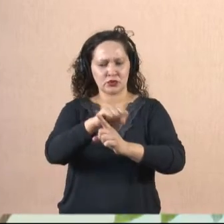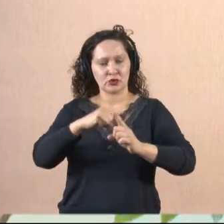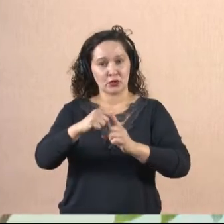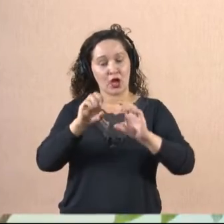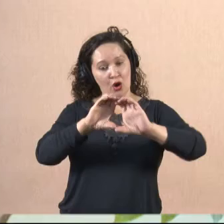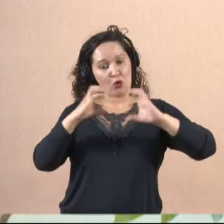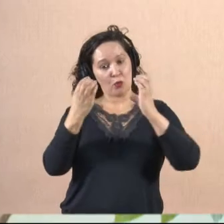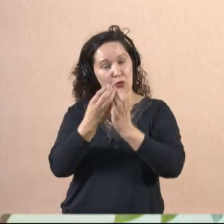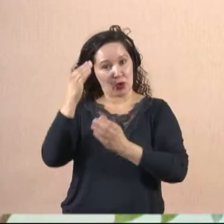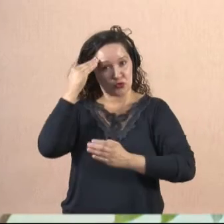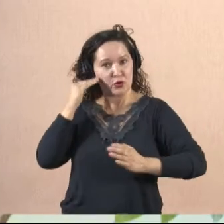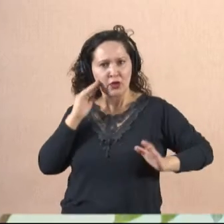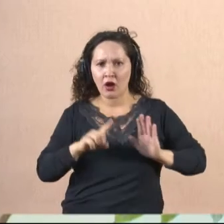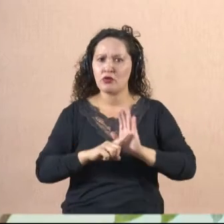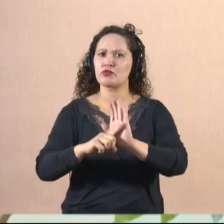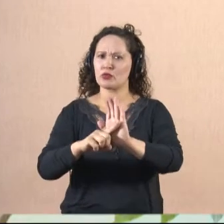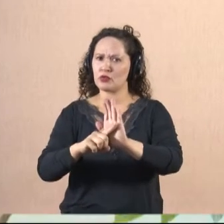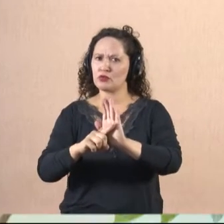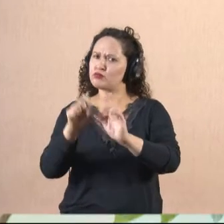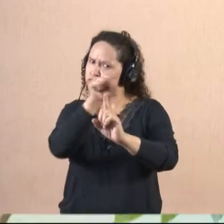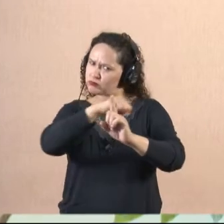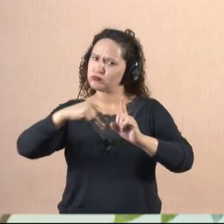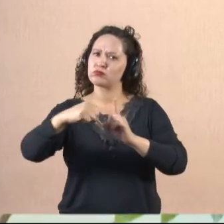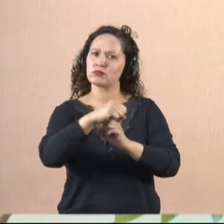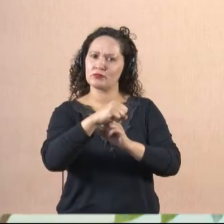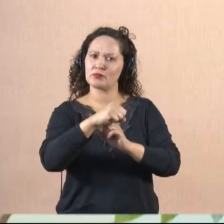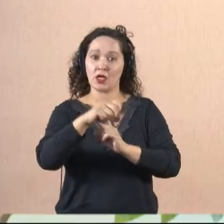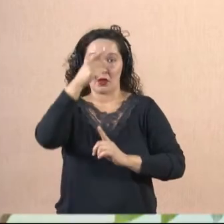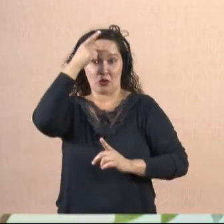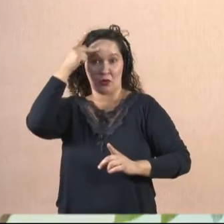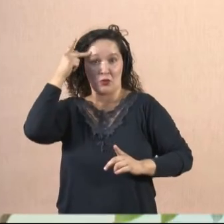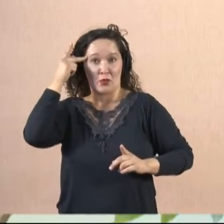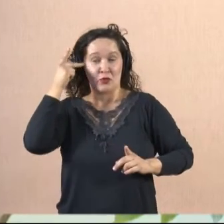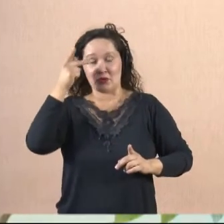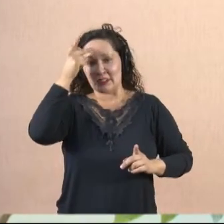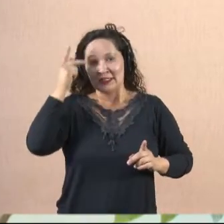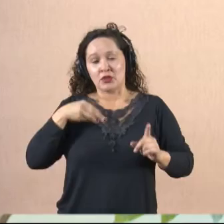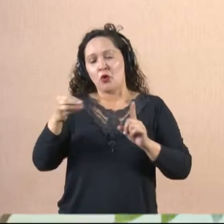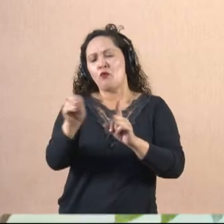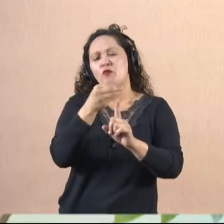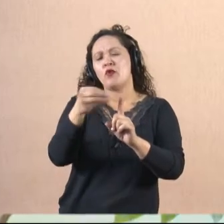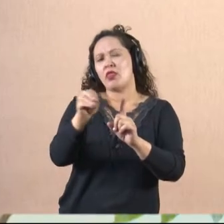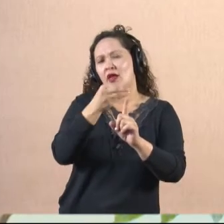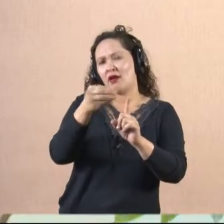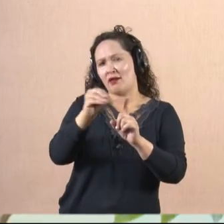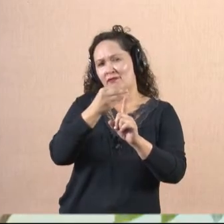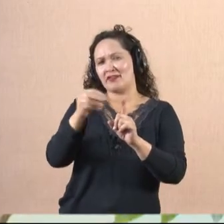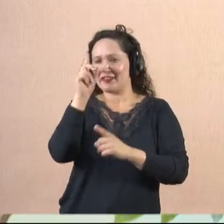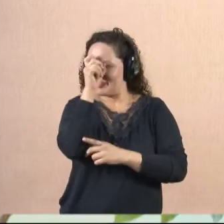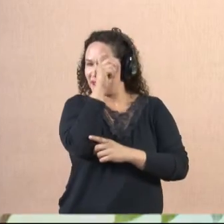umidade koreana estádio orlando muito a sociedade para as pessoas mais poderá vencer mais